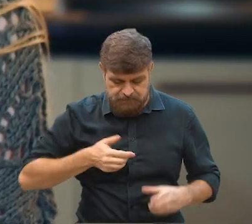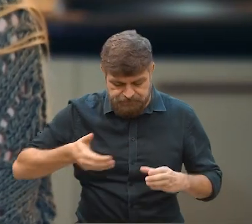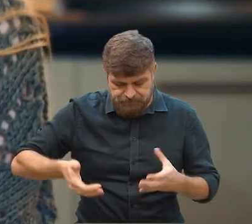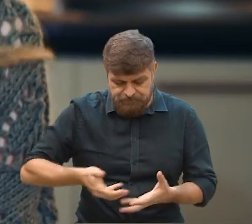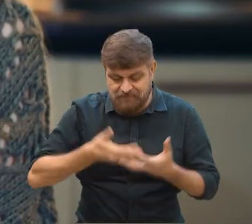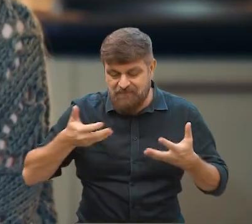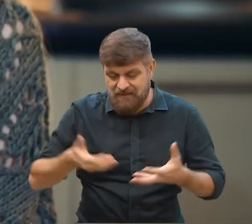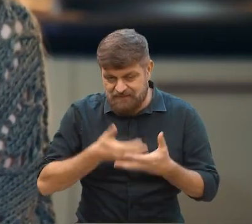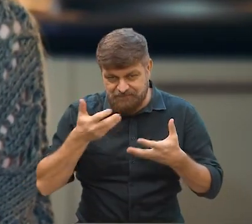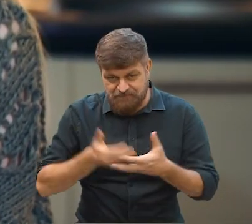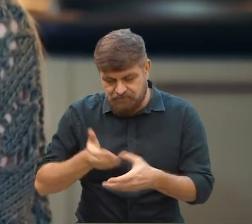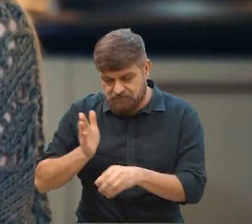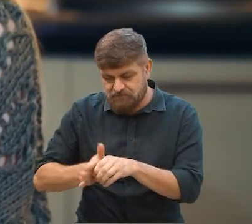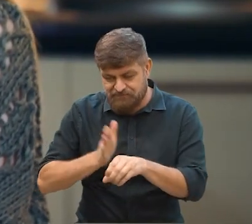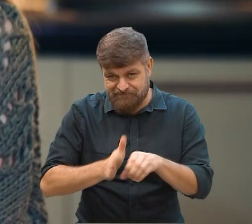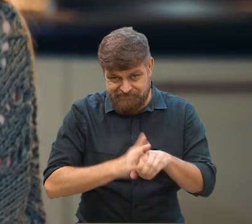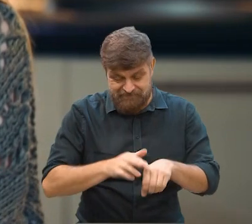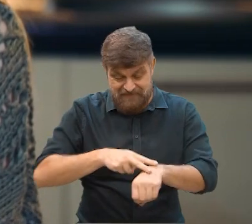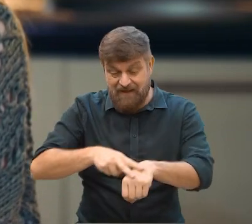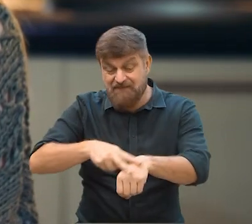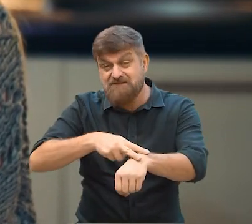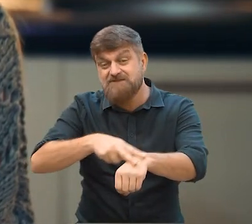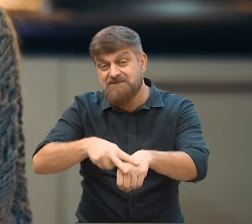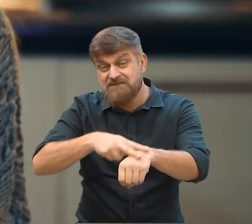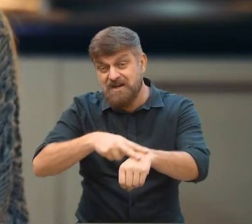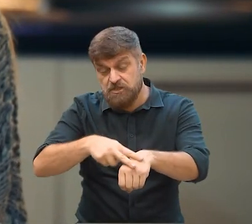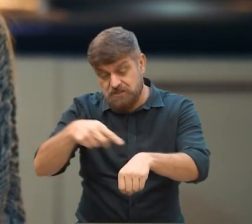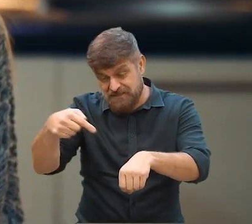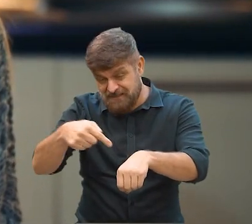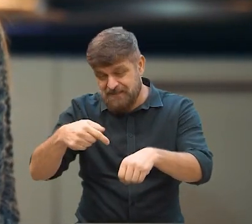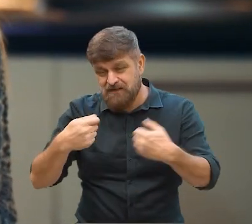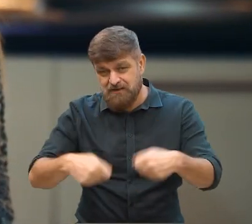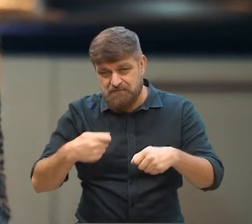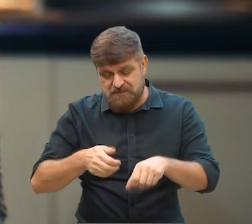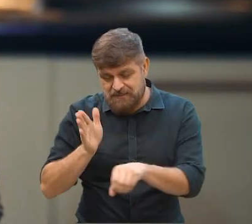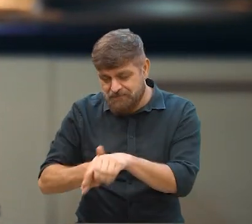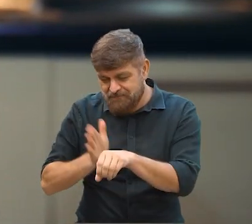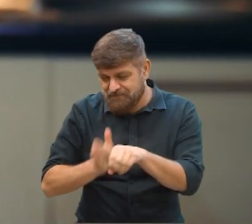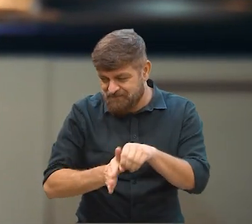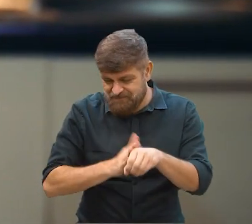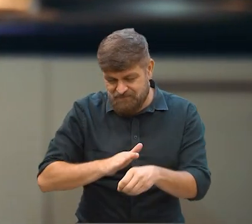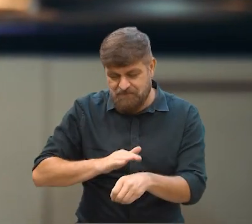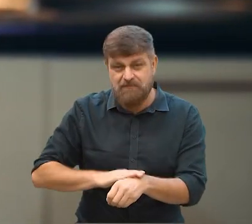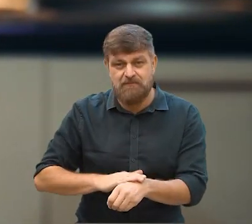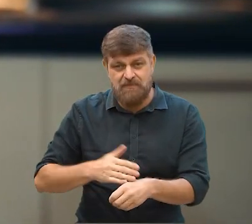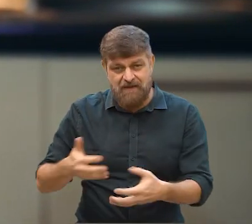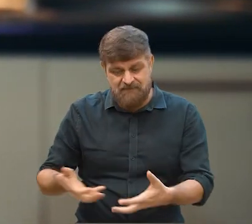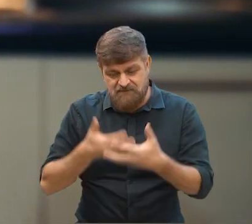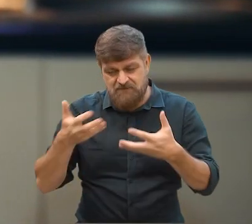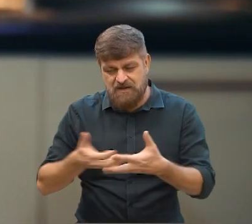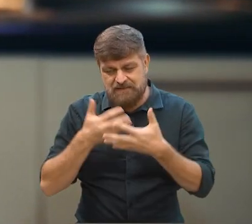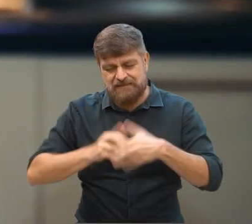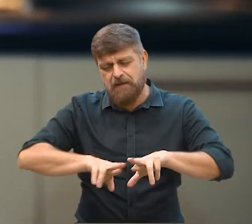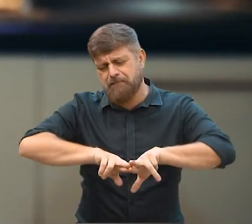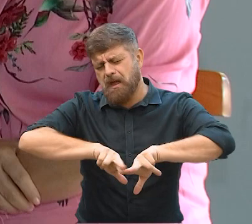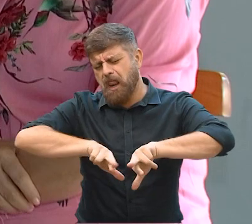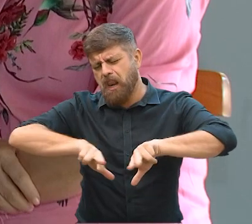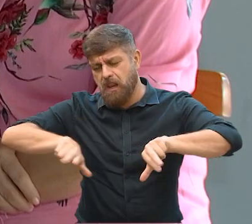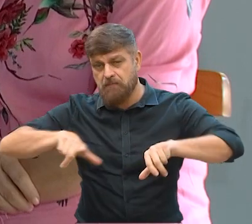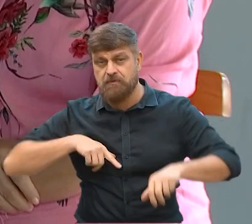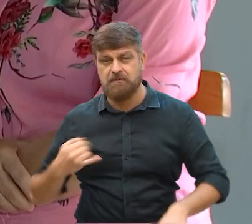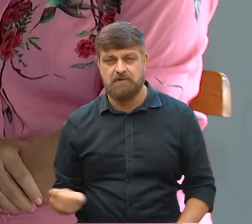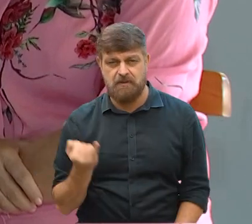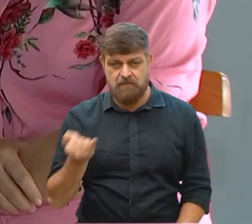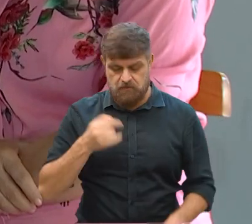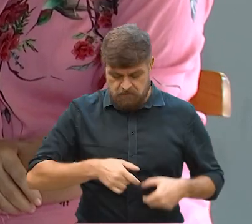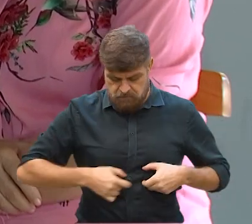fibras, de origem vegetal mesmo, então verduras, legumes de diferentes tipos, são